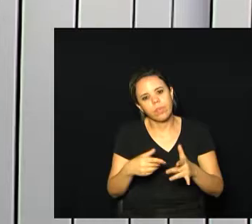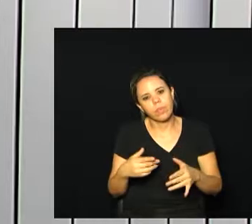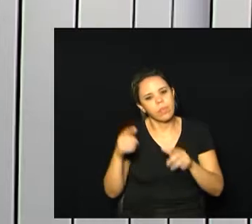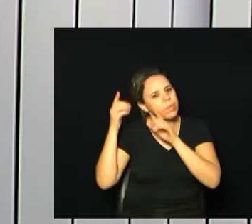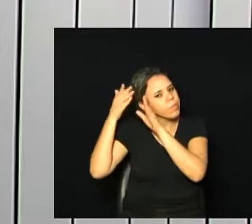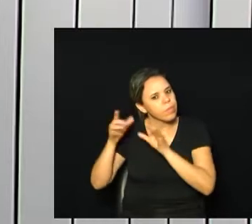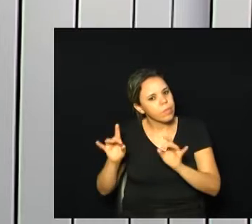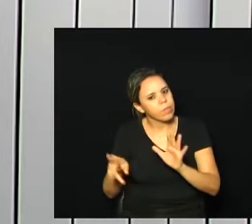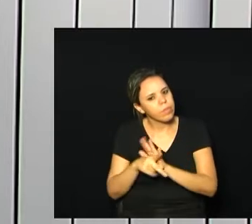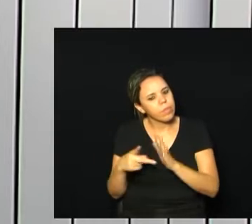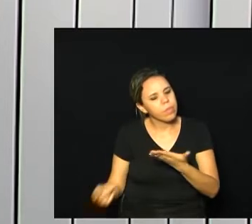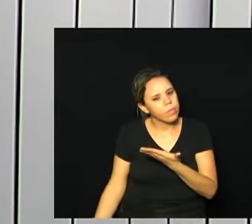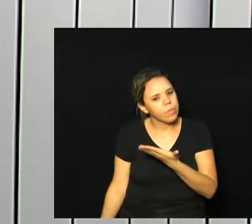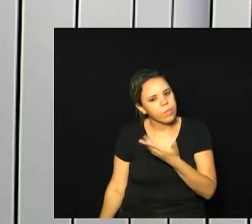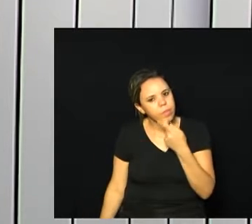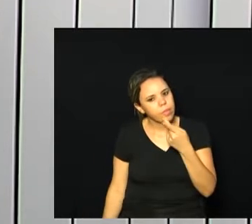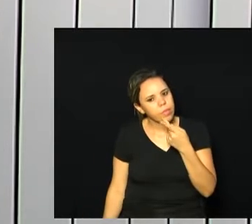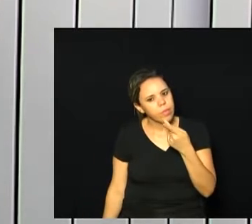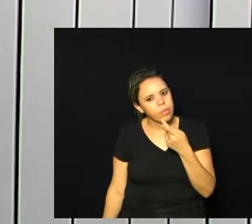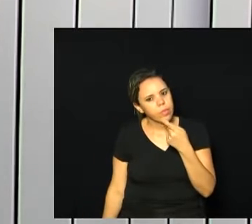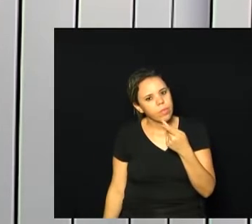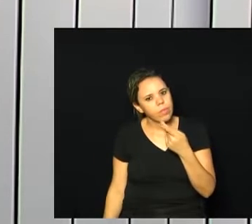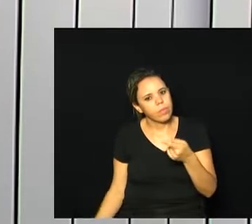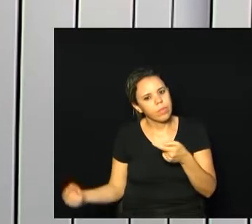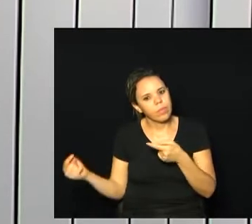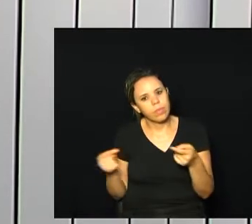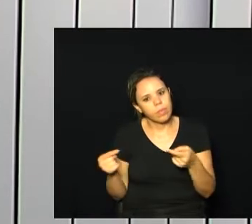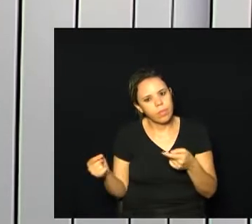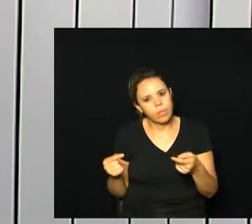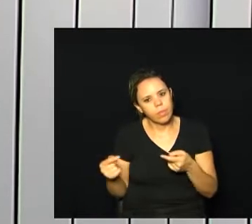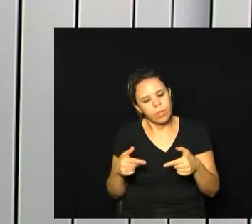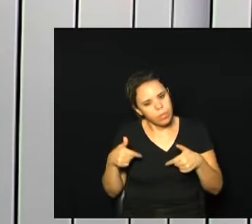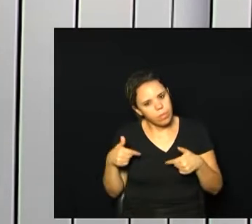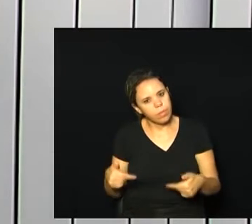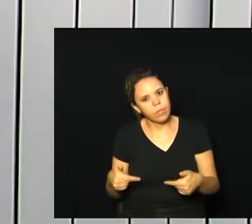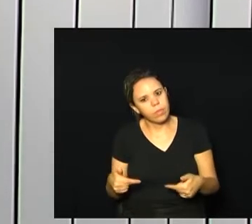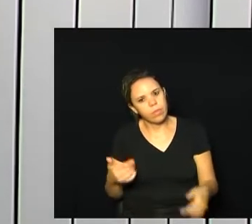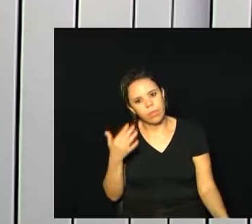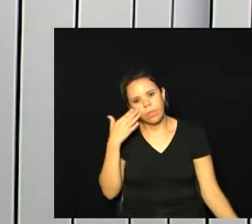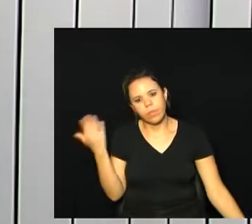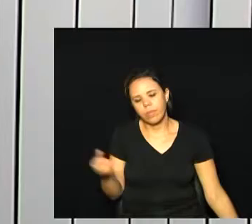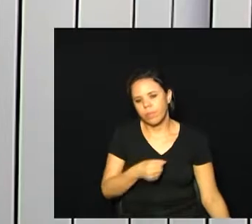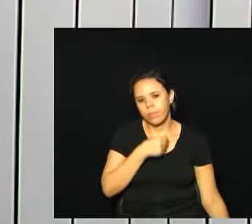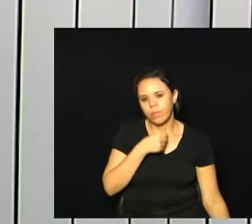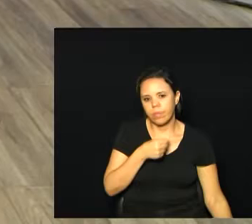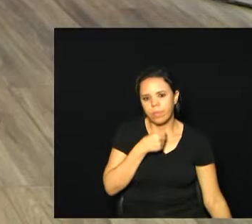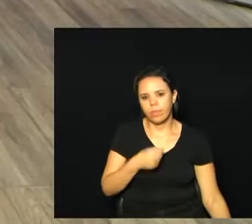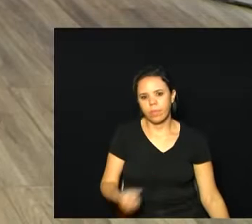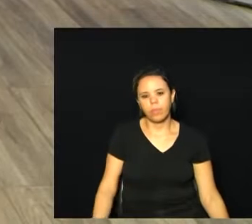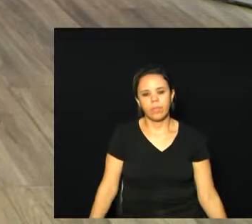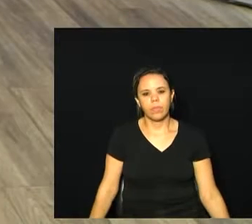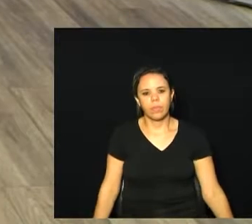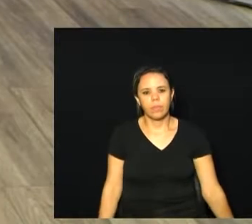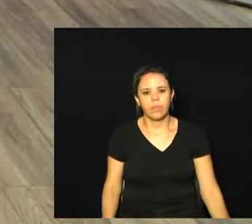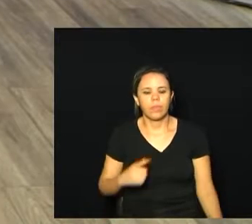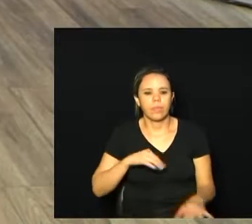salões específicos. Então, para falar sobre a competição, essa iniciativa, eu aciono o nosso repórter André Aranha, que